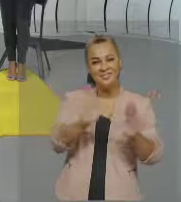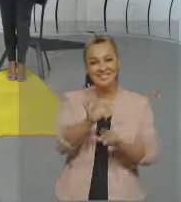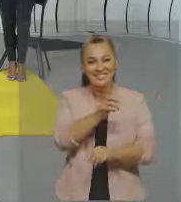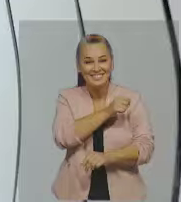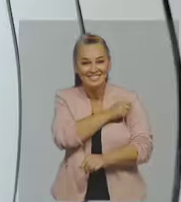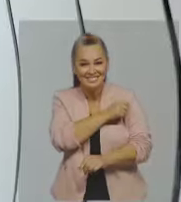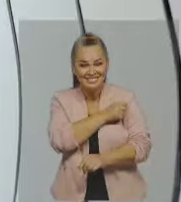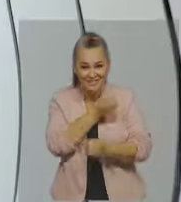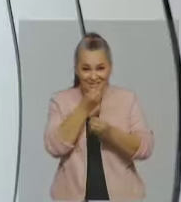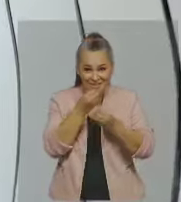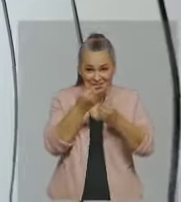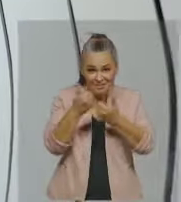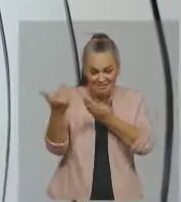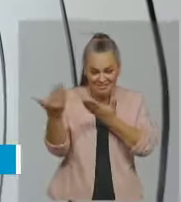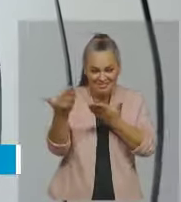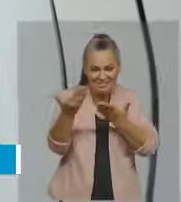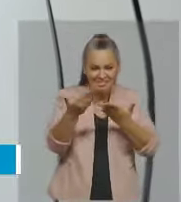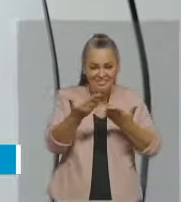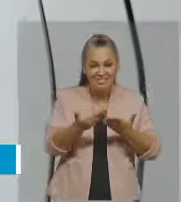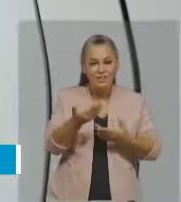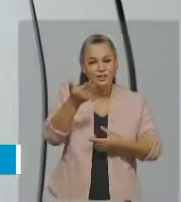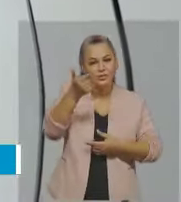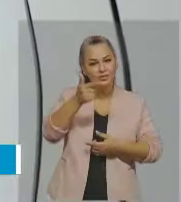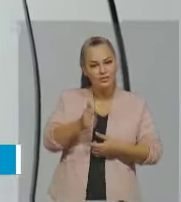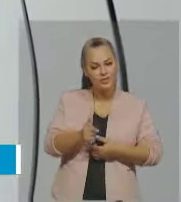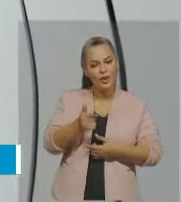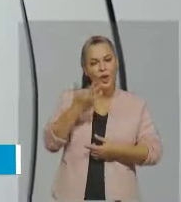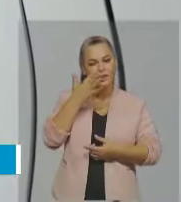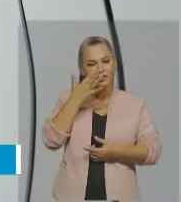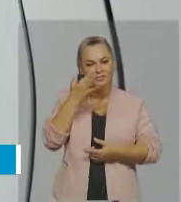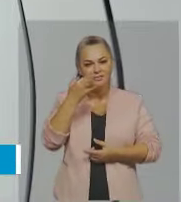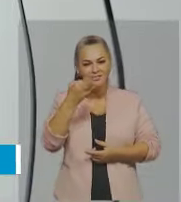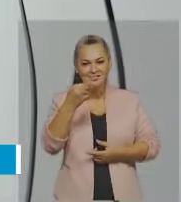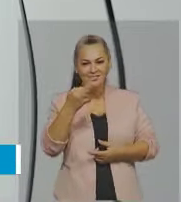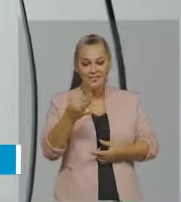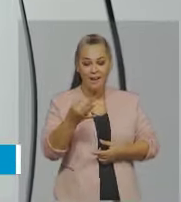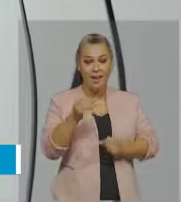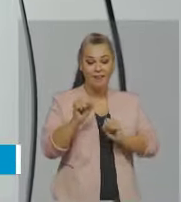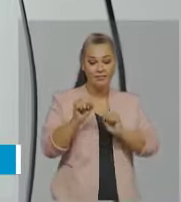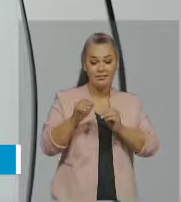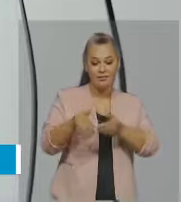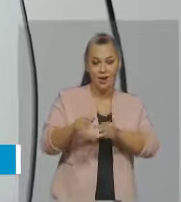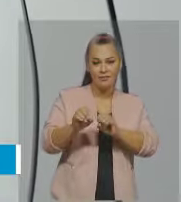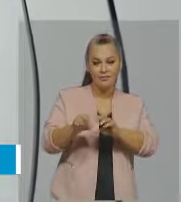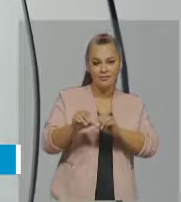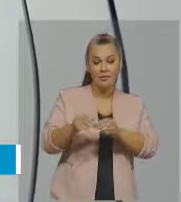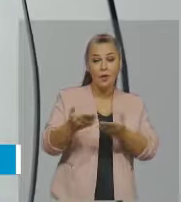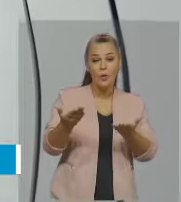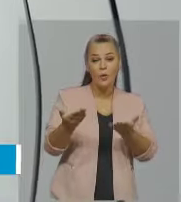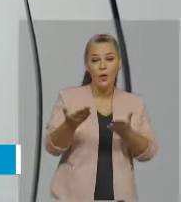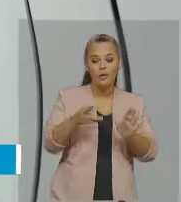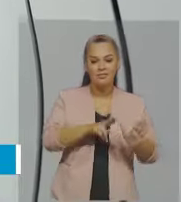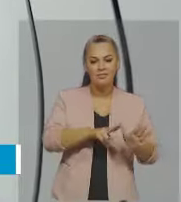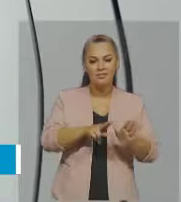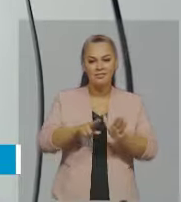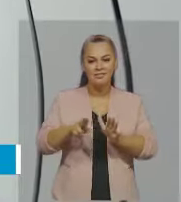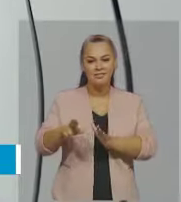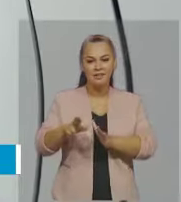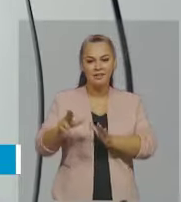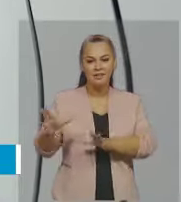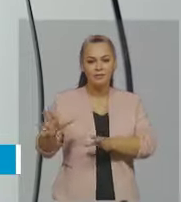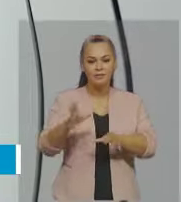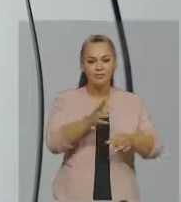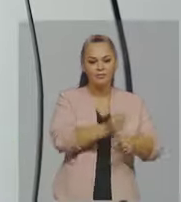estudante! Seja bem-vindo a mais um programa Se Liga na Educação. Hoje iniciamos a semana de acolhimento do PET